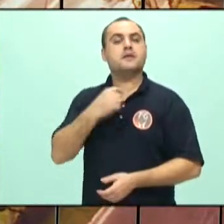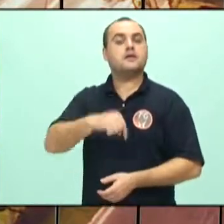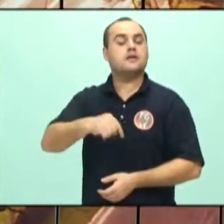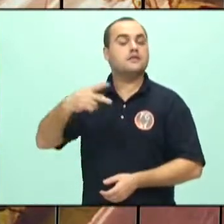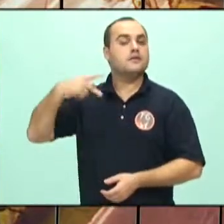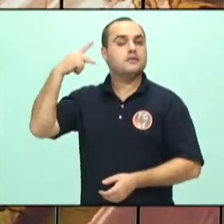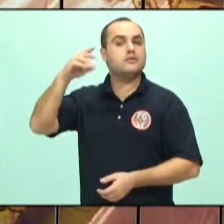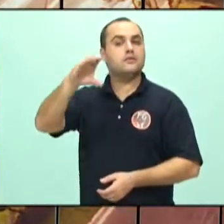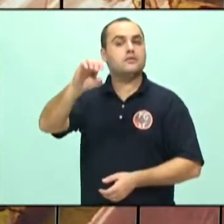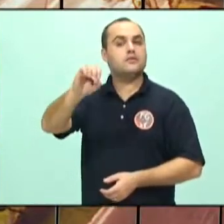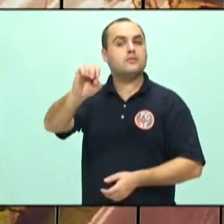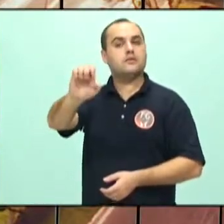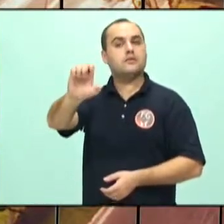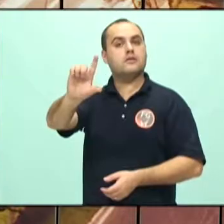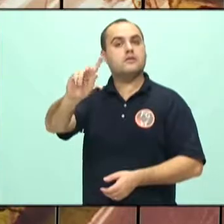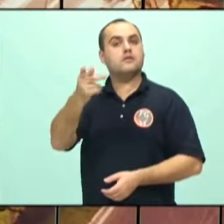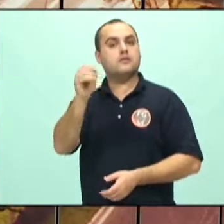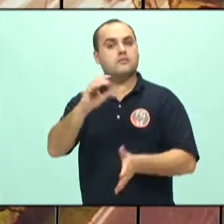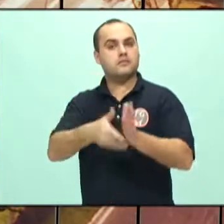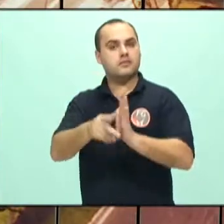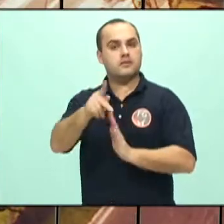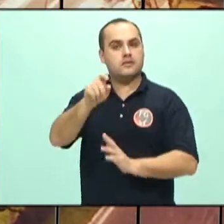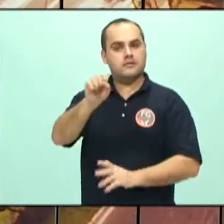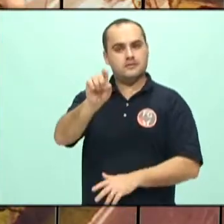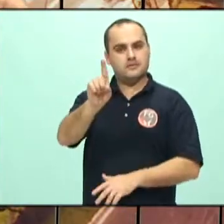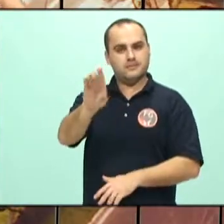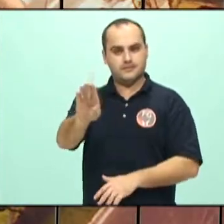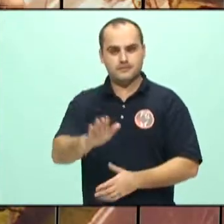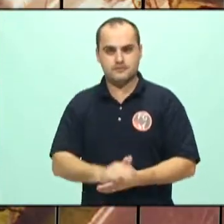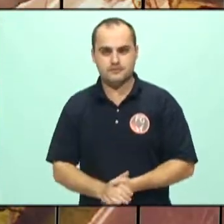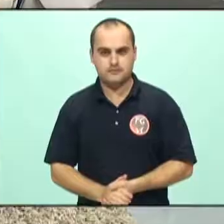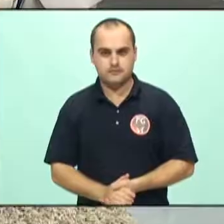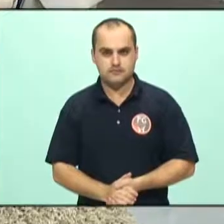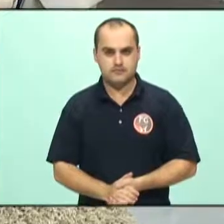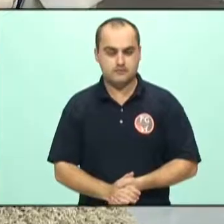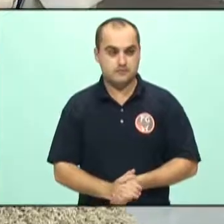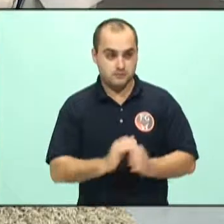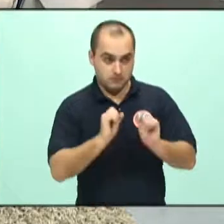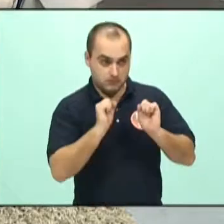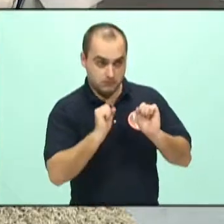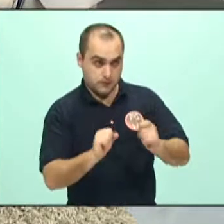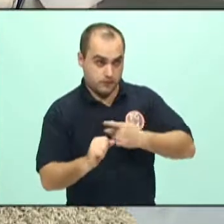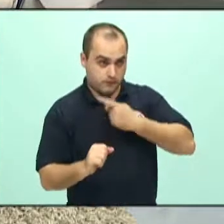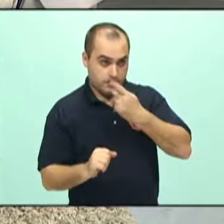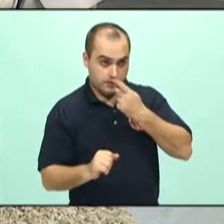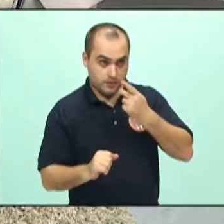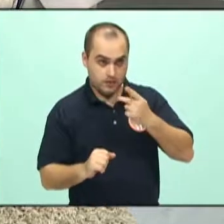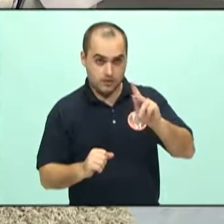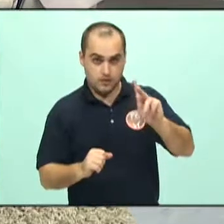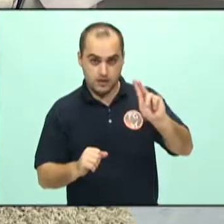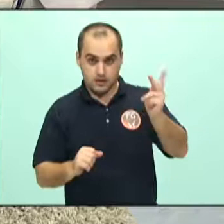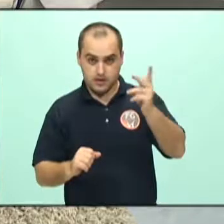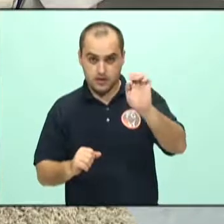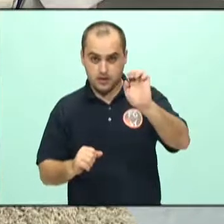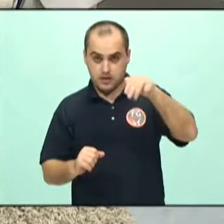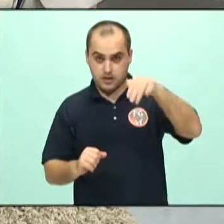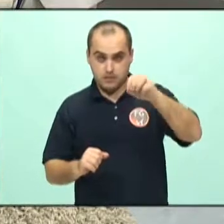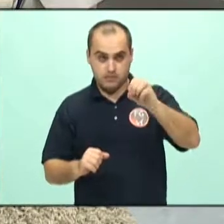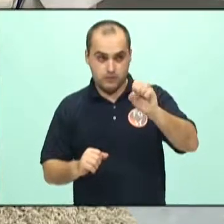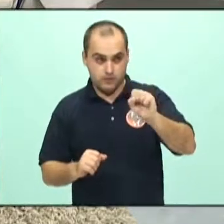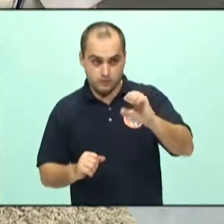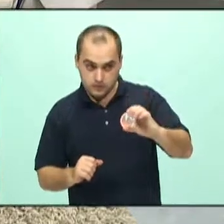vereador Robson Coelho, do PSDB. Podemos falar sobre a questão EMOSC? Chegamos a um